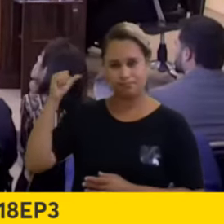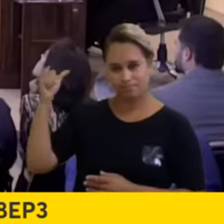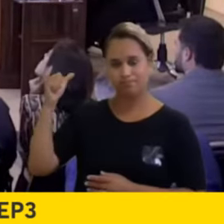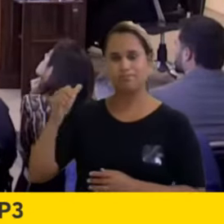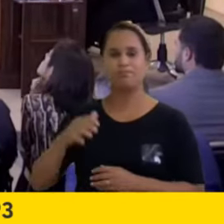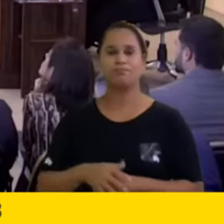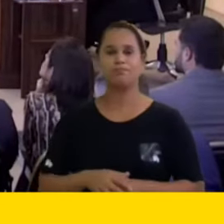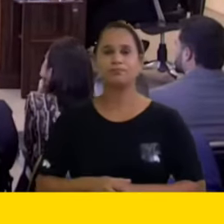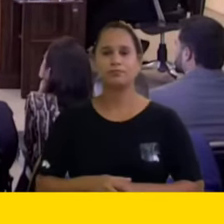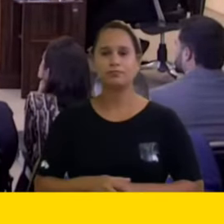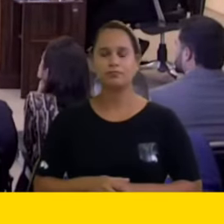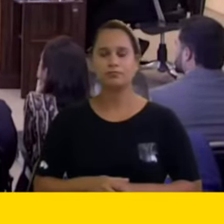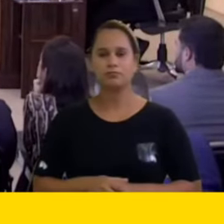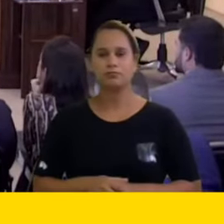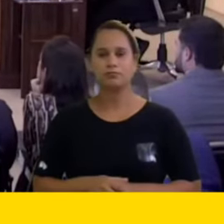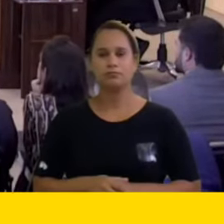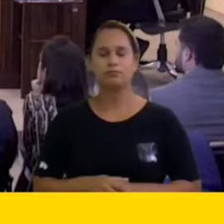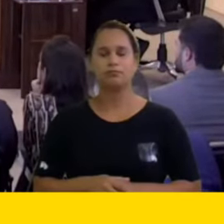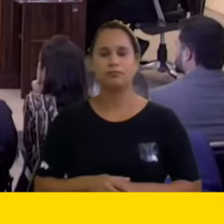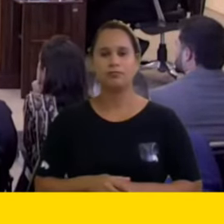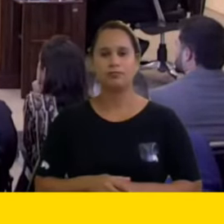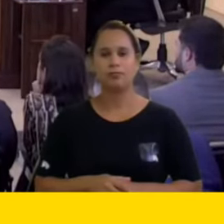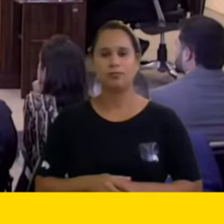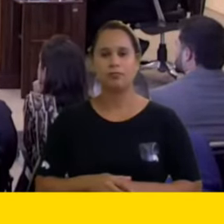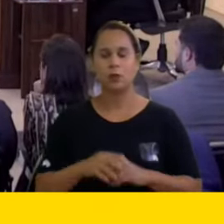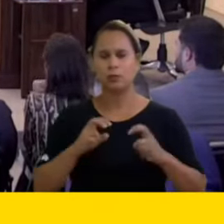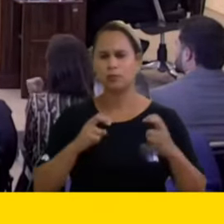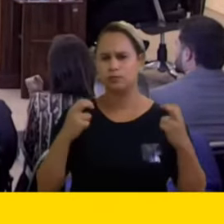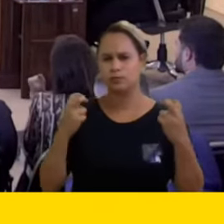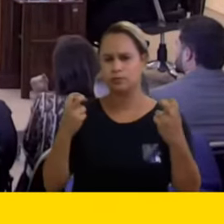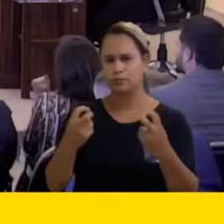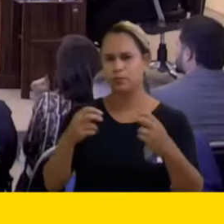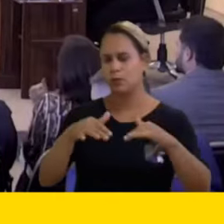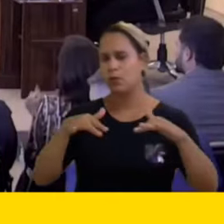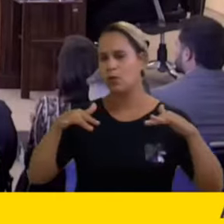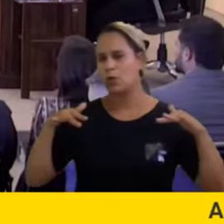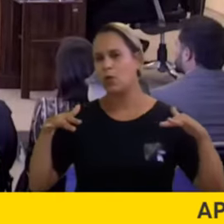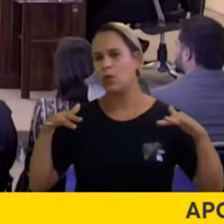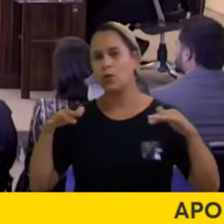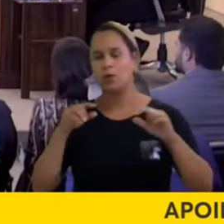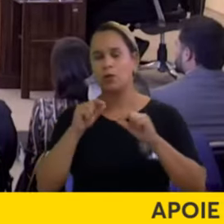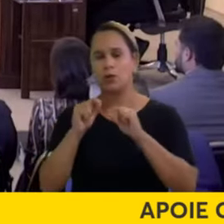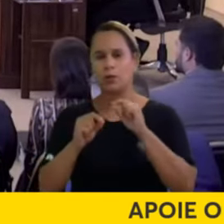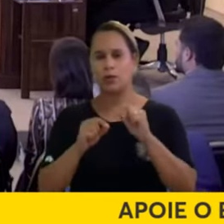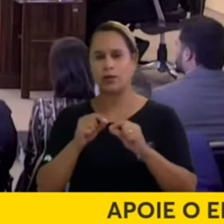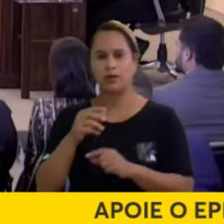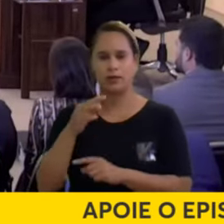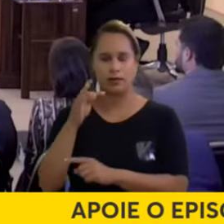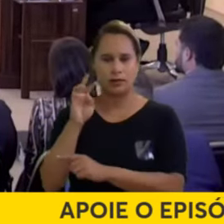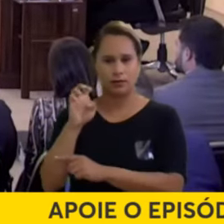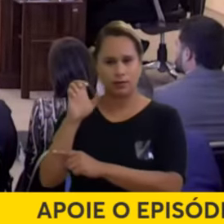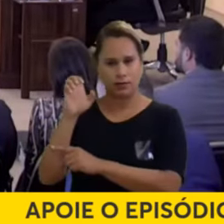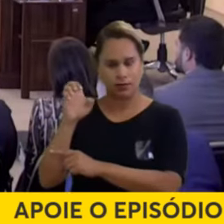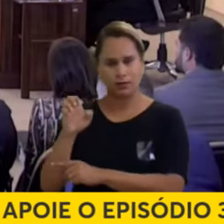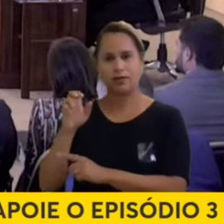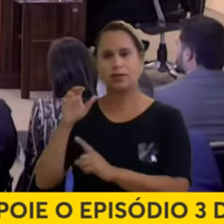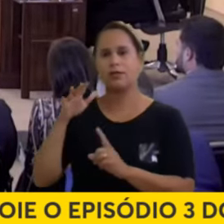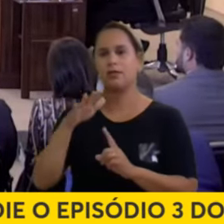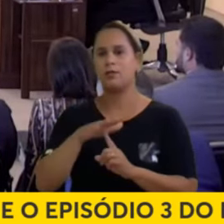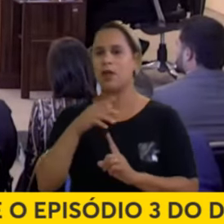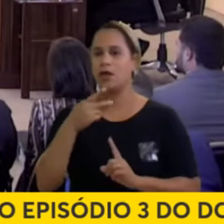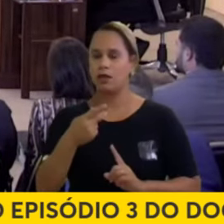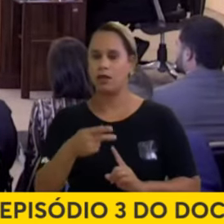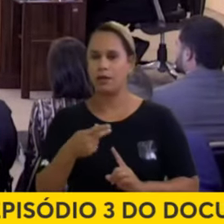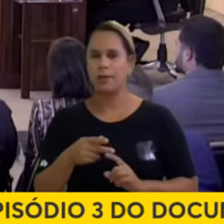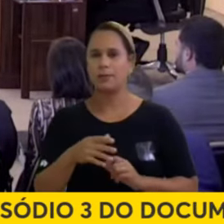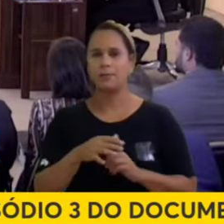16ª sessão presencial de julgamento desse Tribunal Regional Eleitoral do Paraná fazendo se anar a presença dos